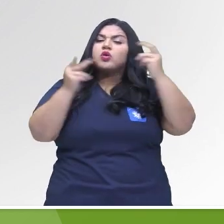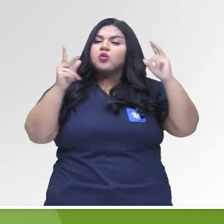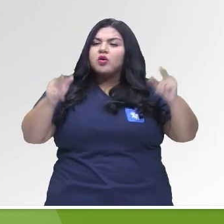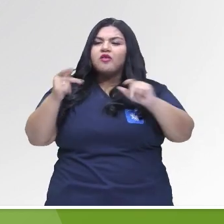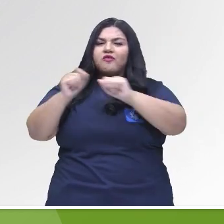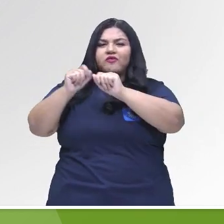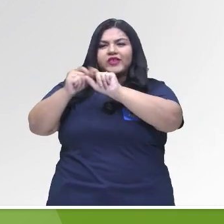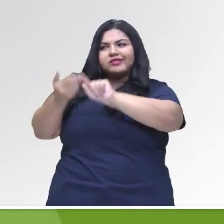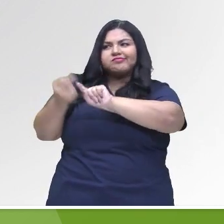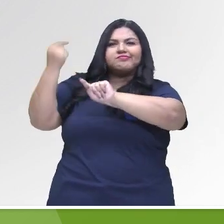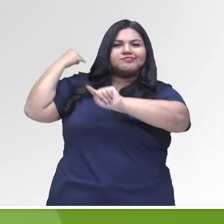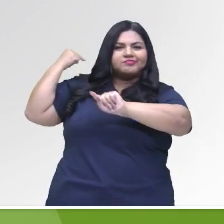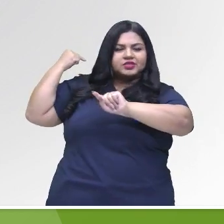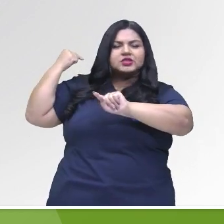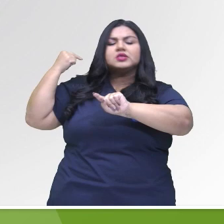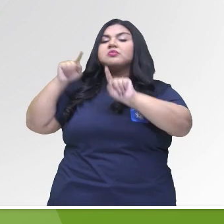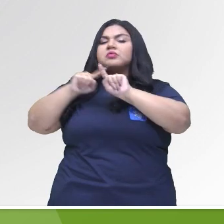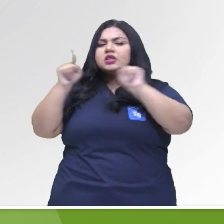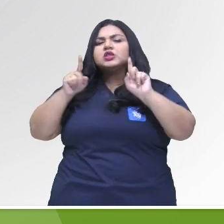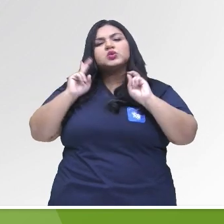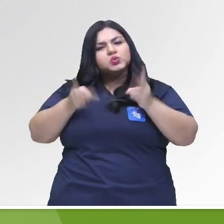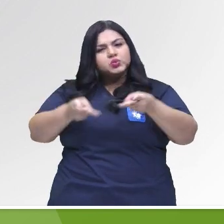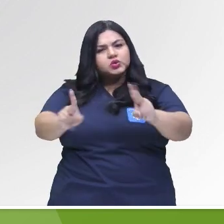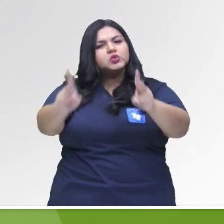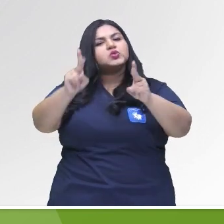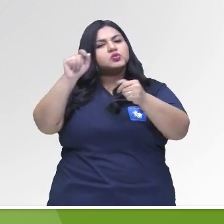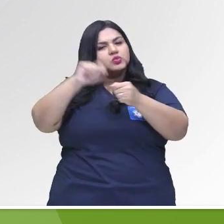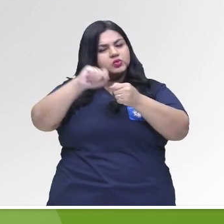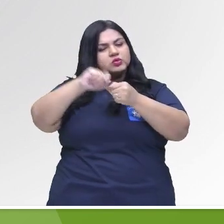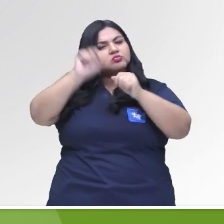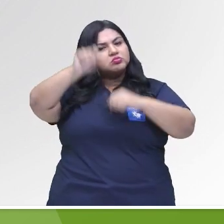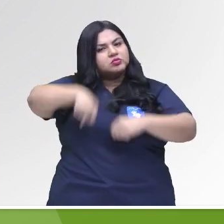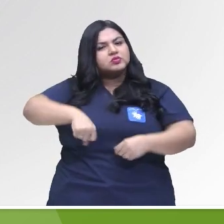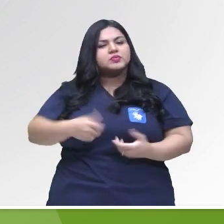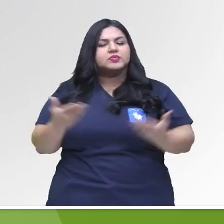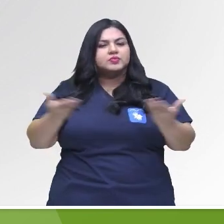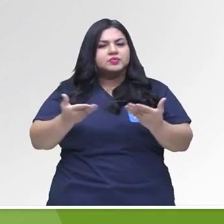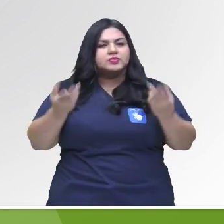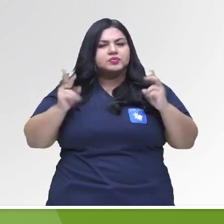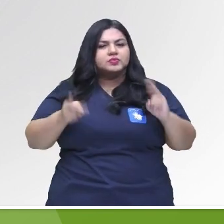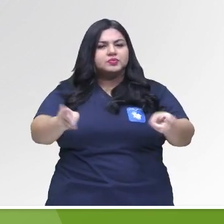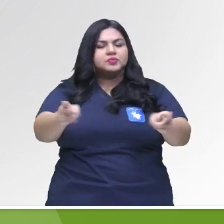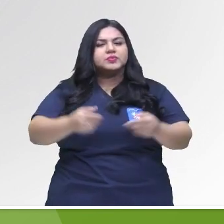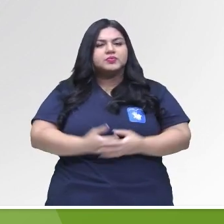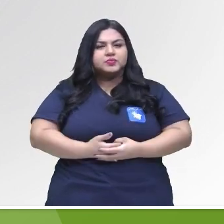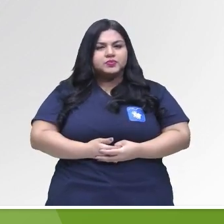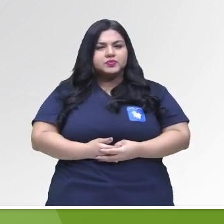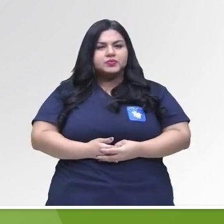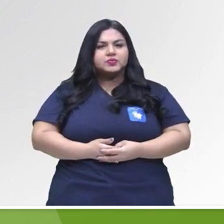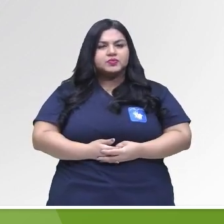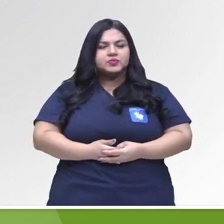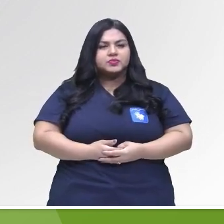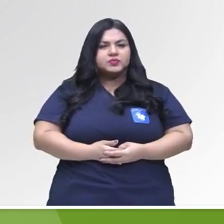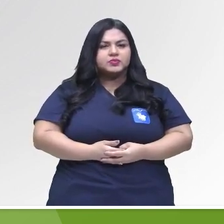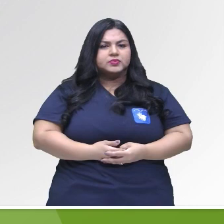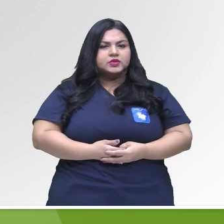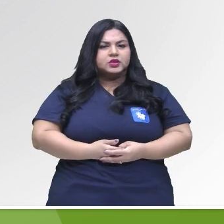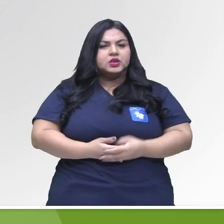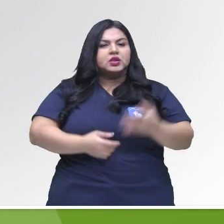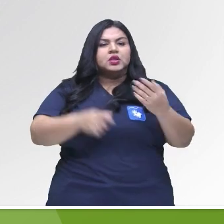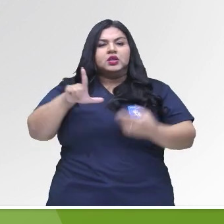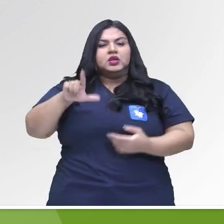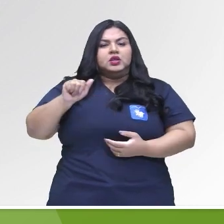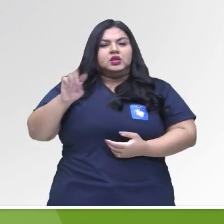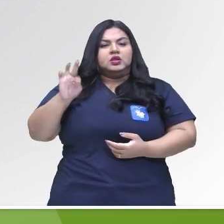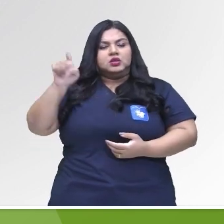há algum tempo atrás, mas ainda se produz, tá bom? Continuar falando aí da borracha. Então, o látex natural é